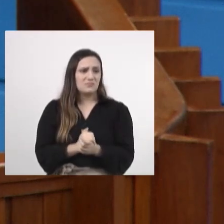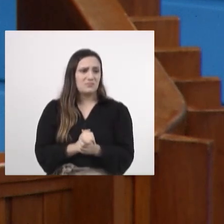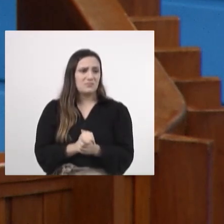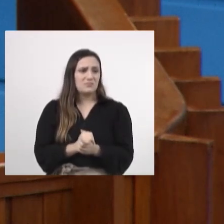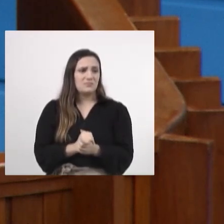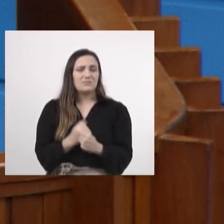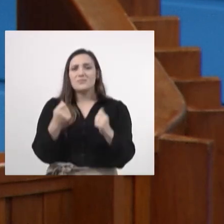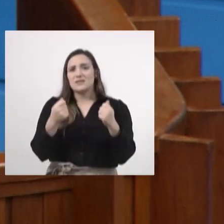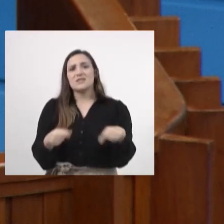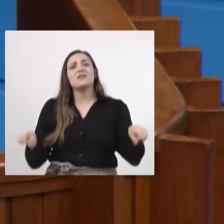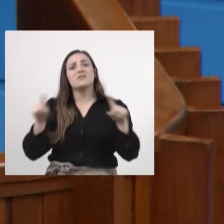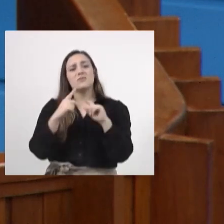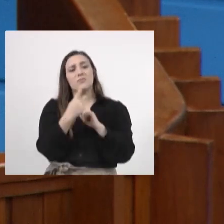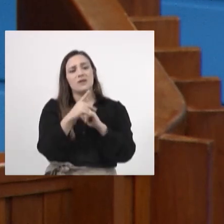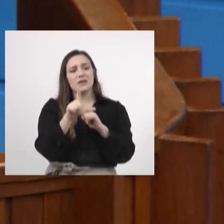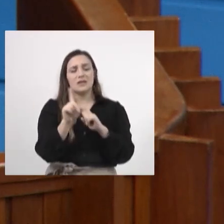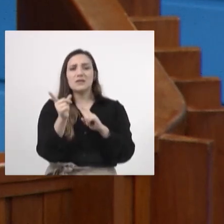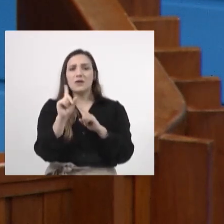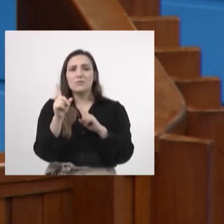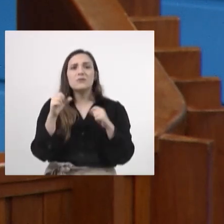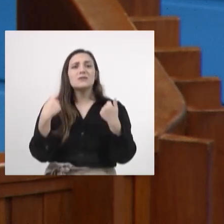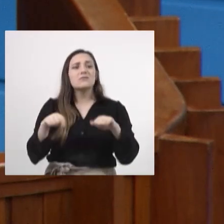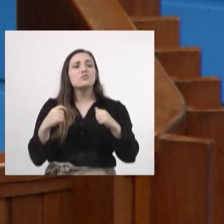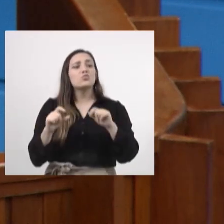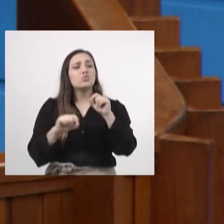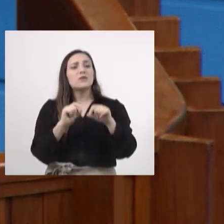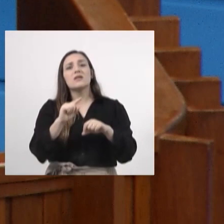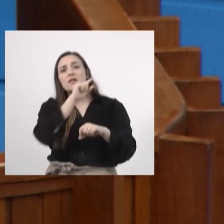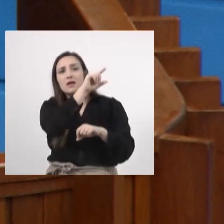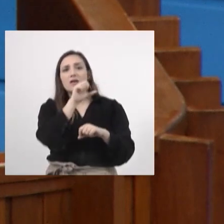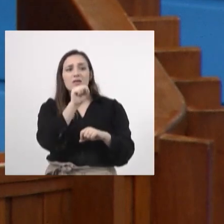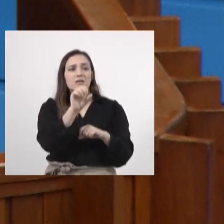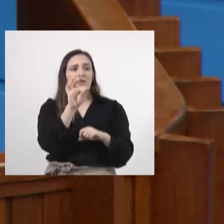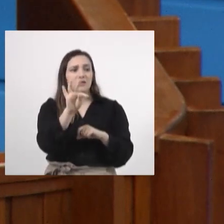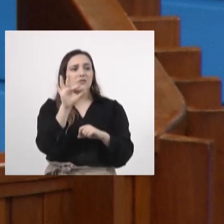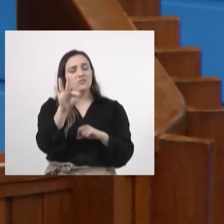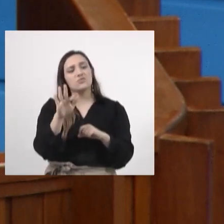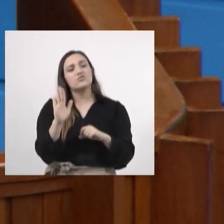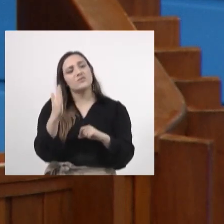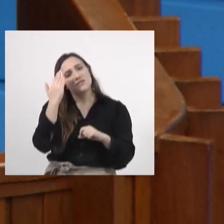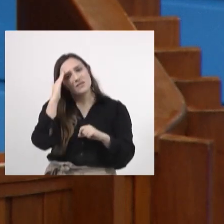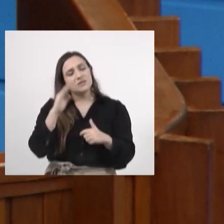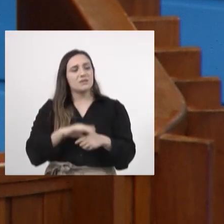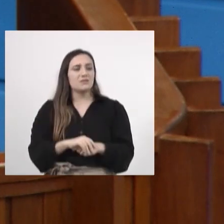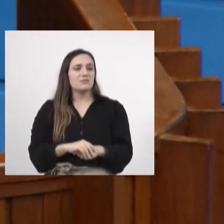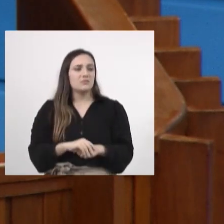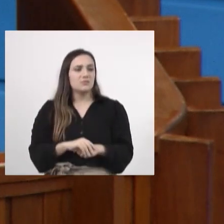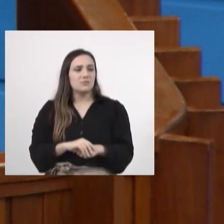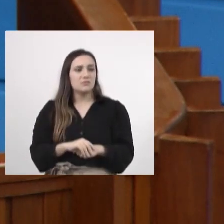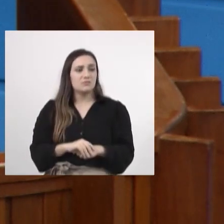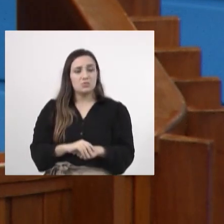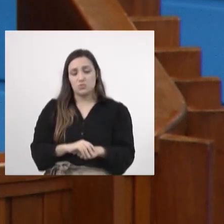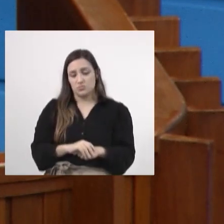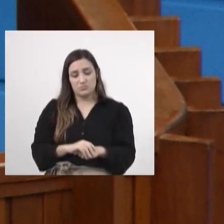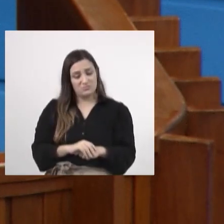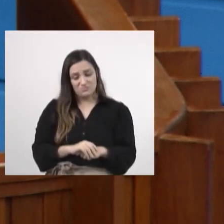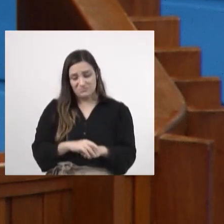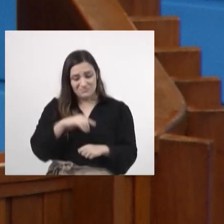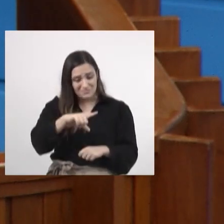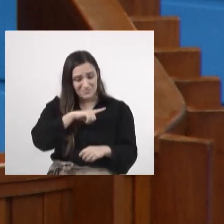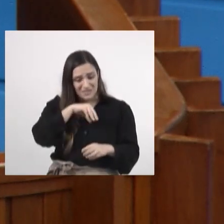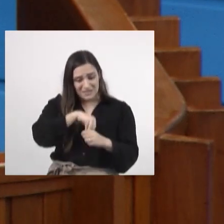APL, precisava do Superior Tribunal Federal entender o que está escrito no